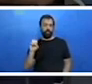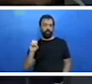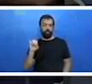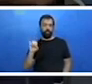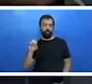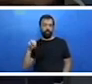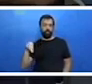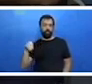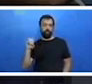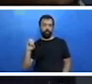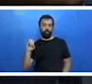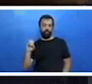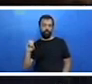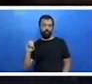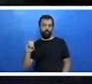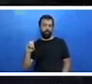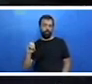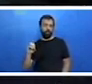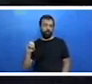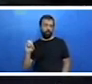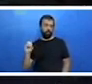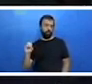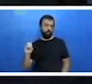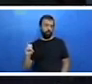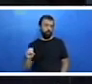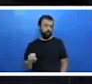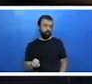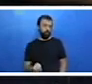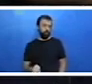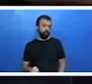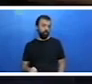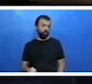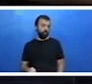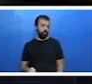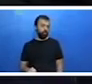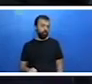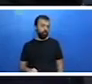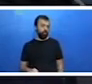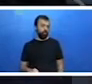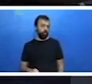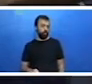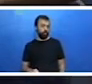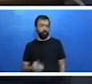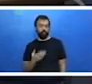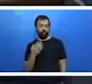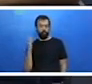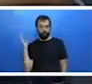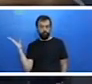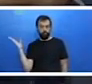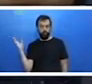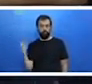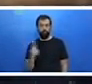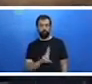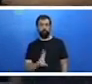2 centésimos. Centésimos, acento no T e S para